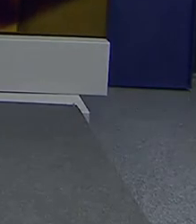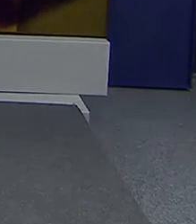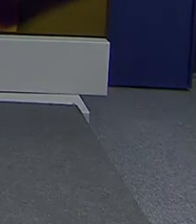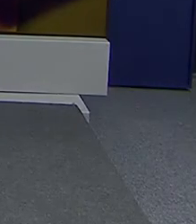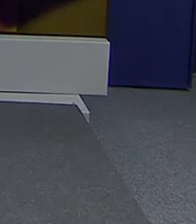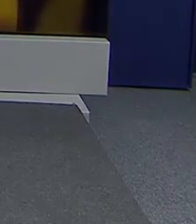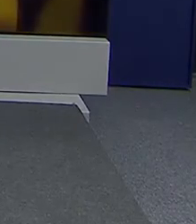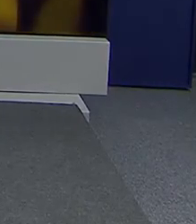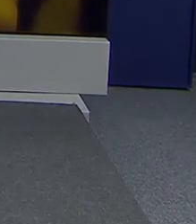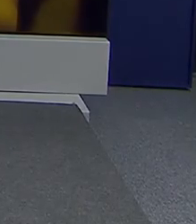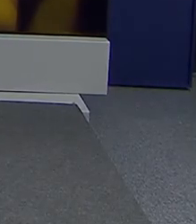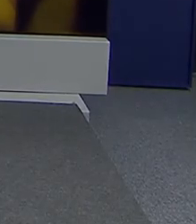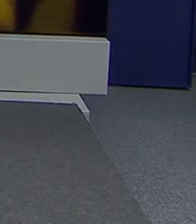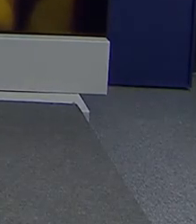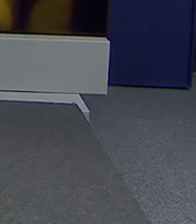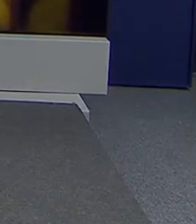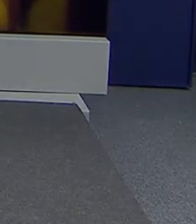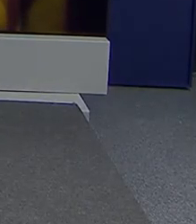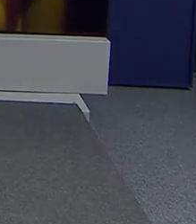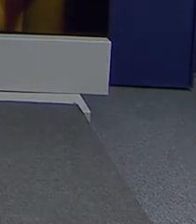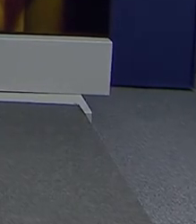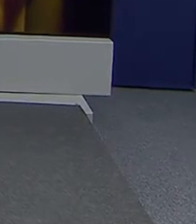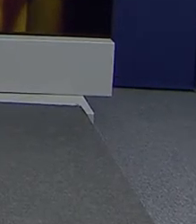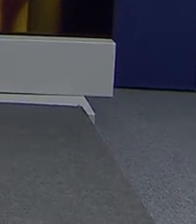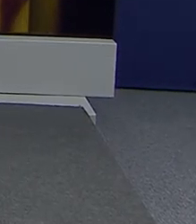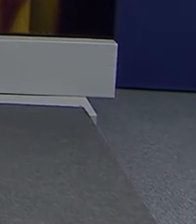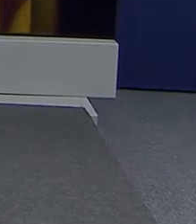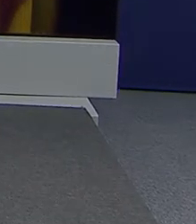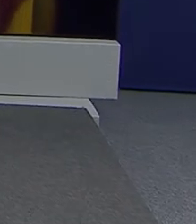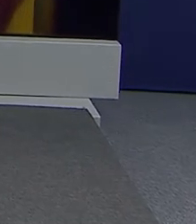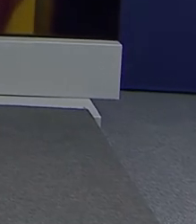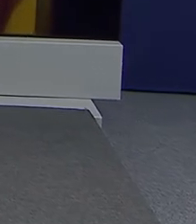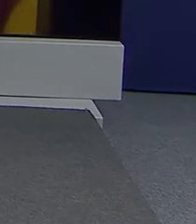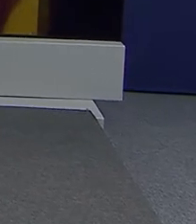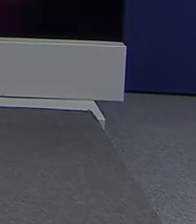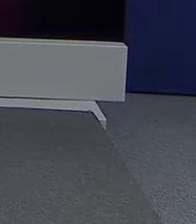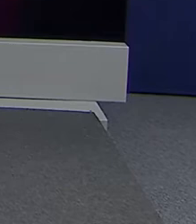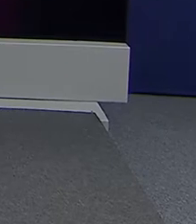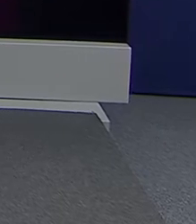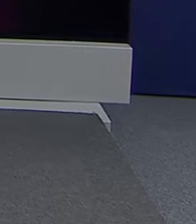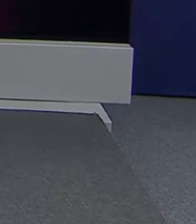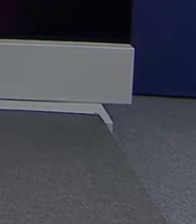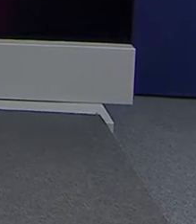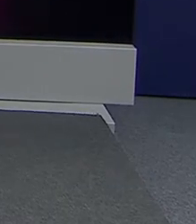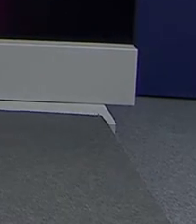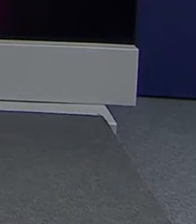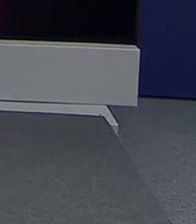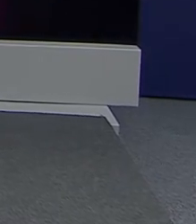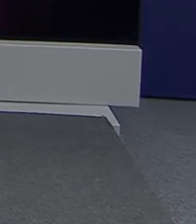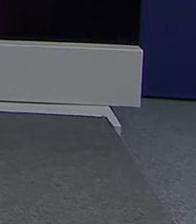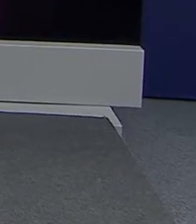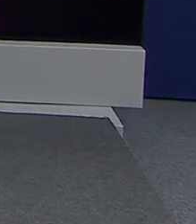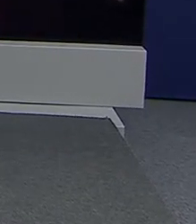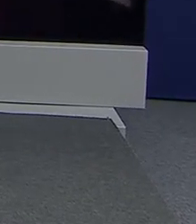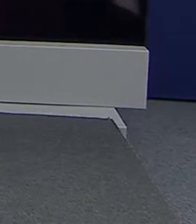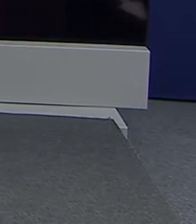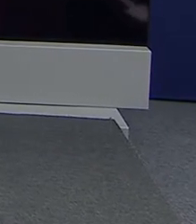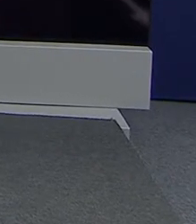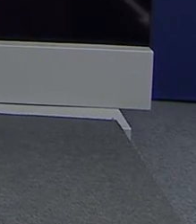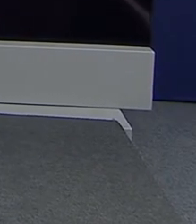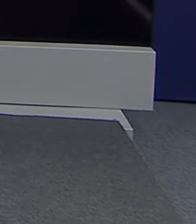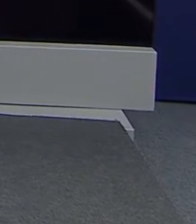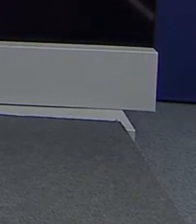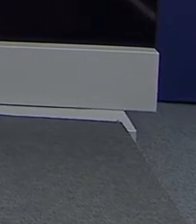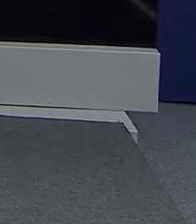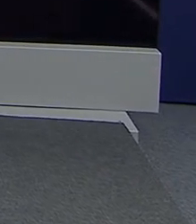você acompanhou ao vivo direto de guaratinguetá no estado de são paulo a participação do presidente michel temer a entrega de moradias do